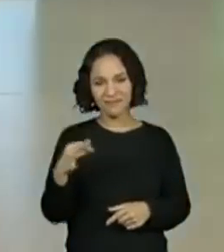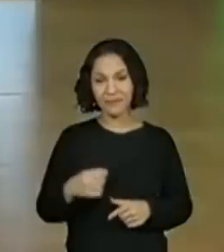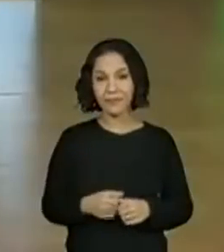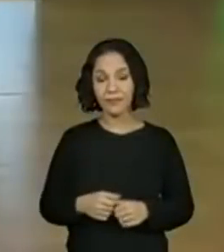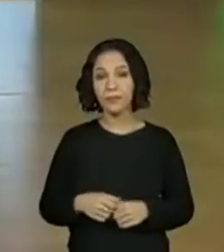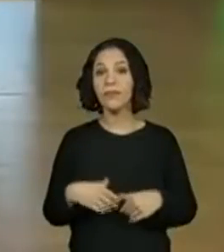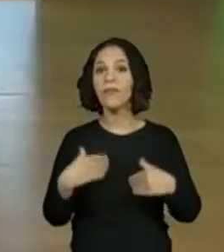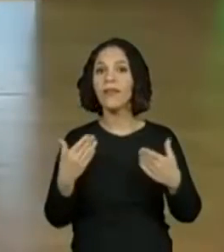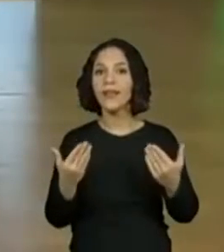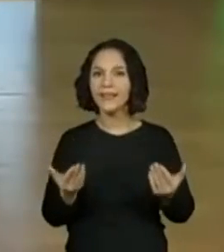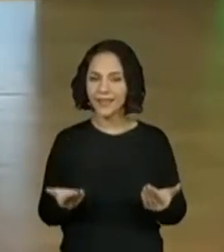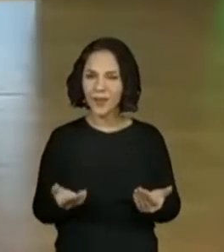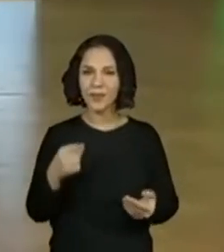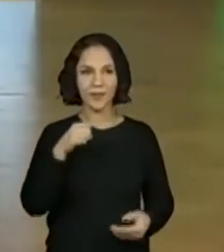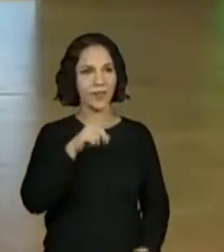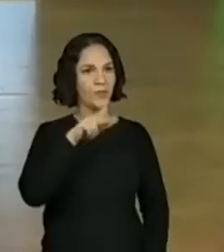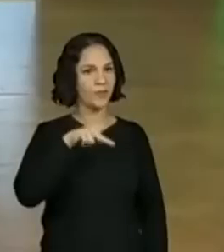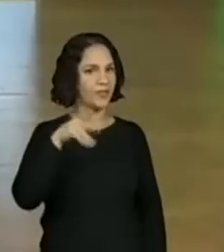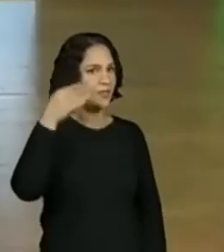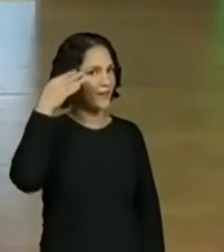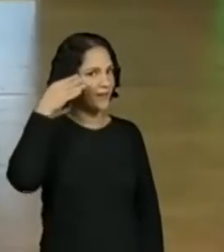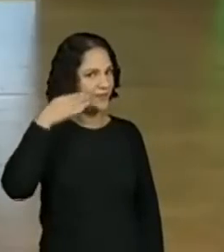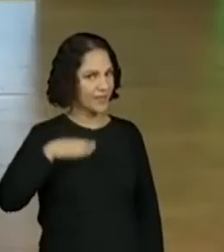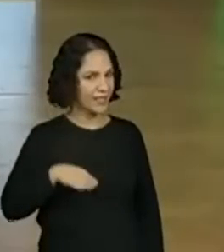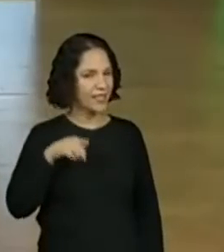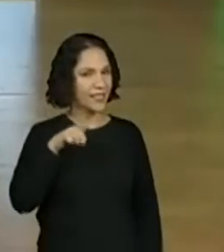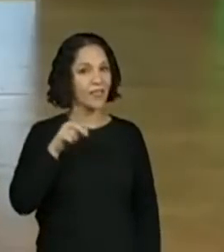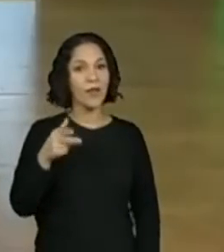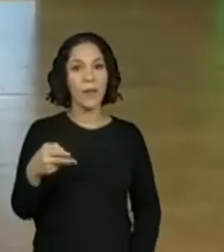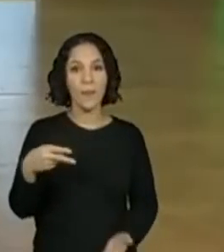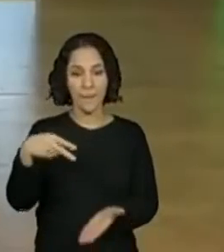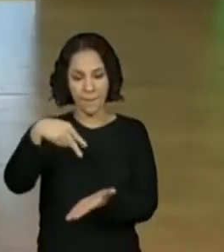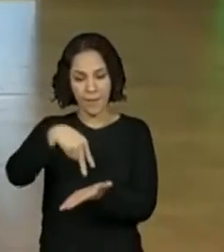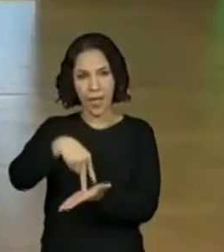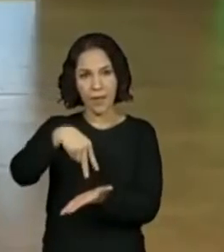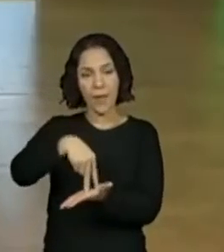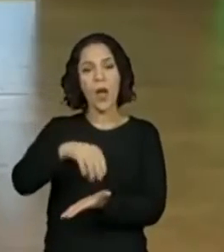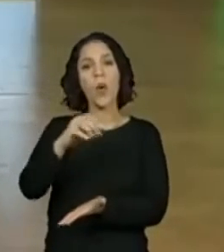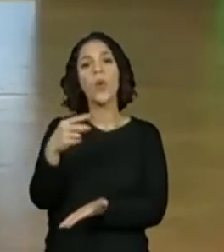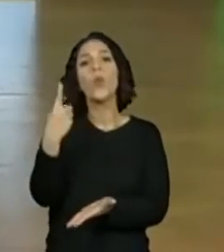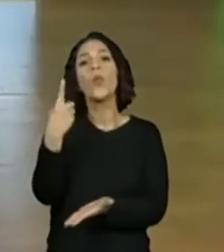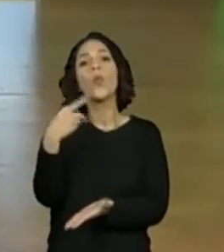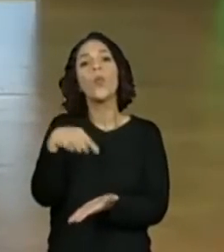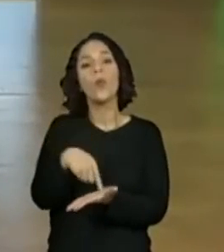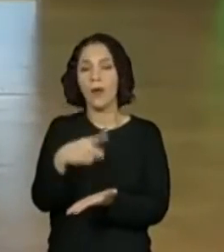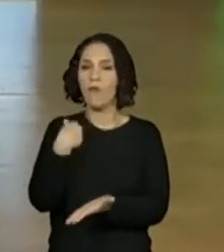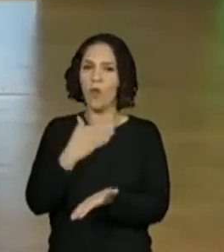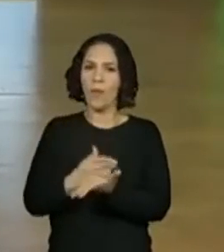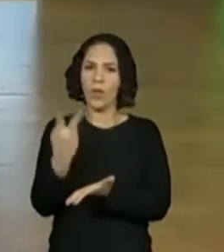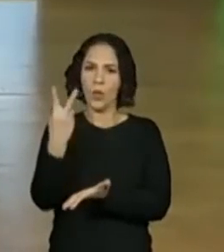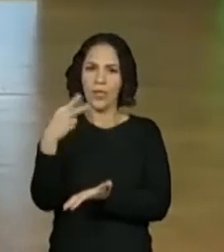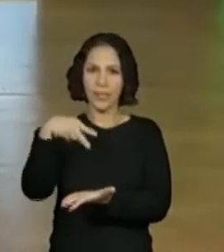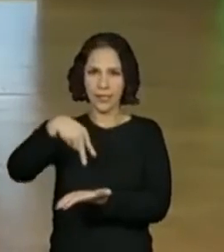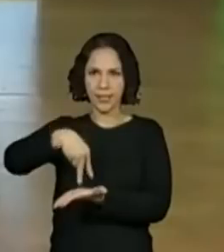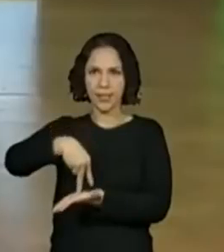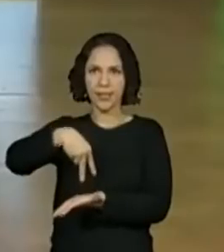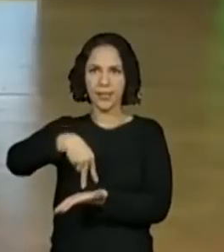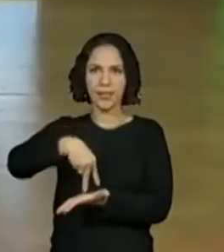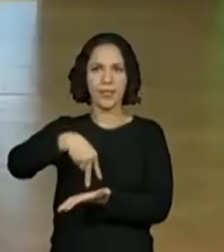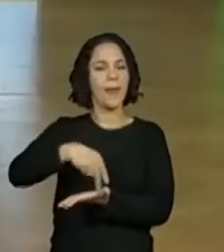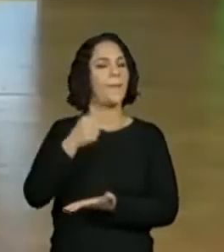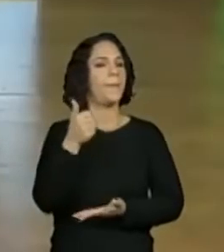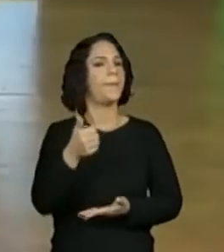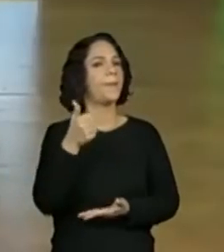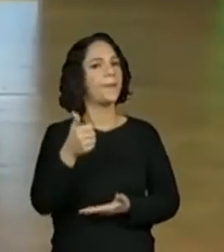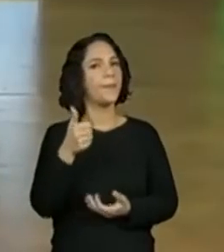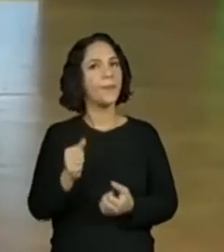Então a Pro Fran vai pular com dois pés ou um pé só? Eu vou começar com dois pés essa rodada. Tá bom. Você só